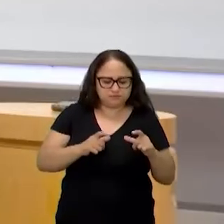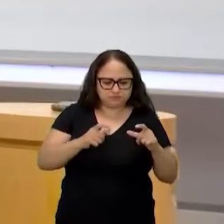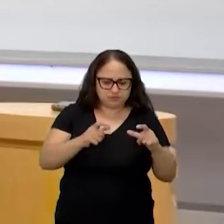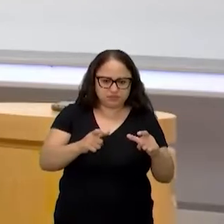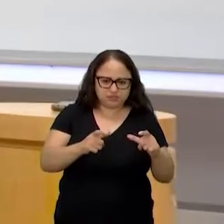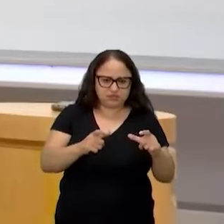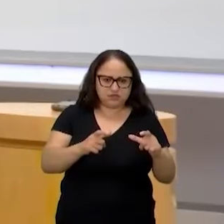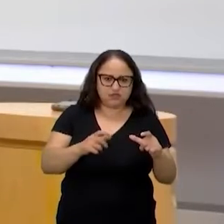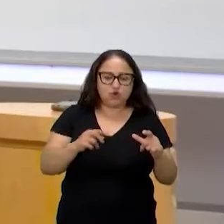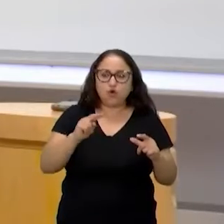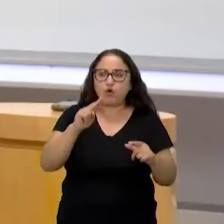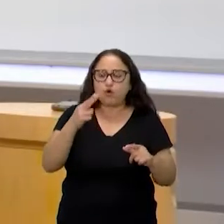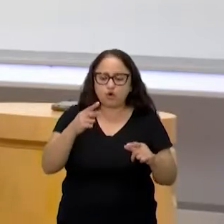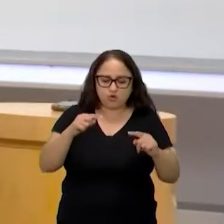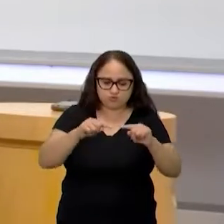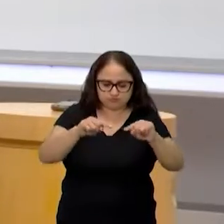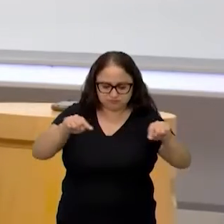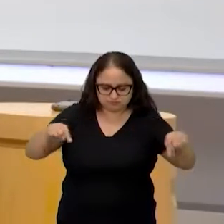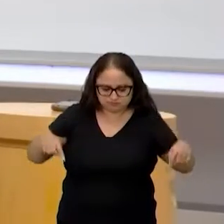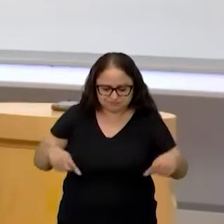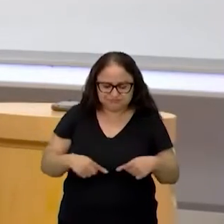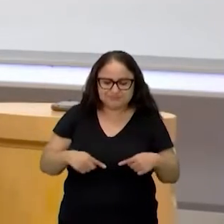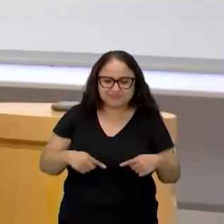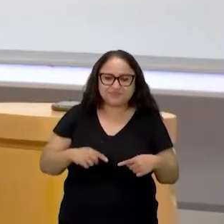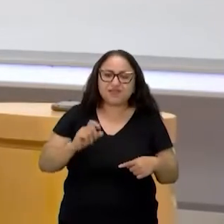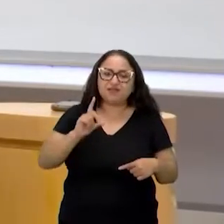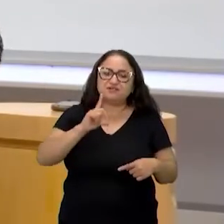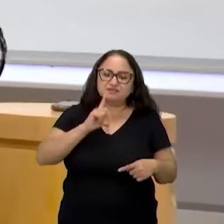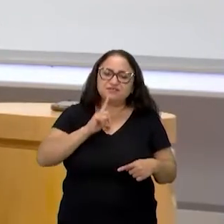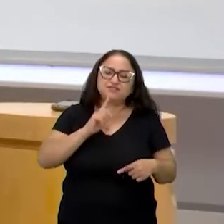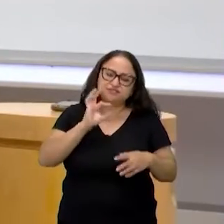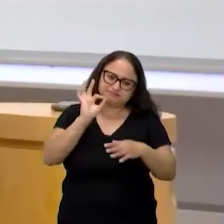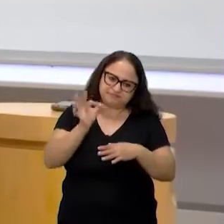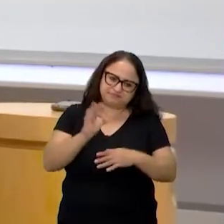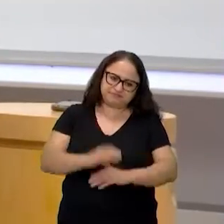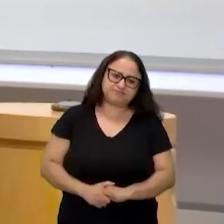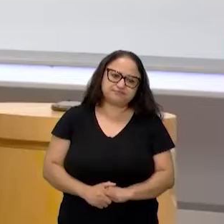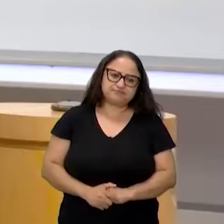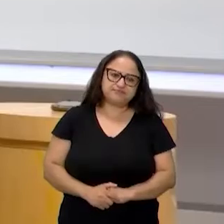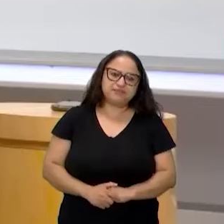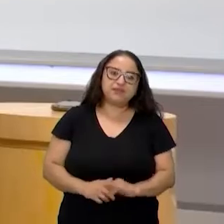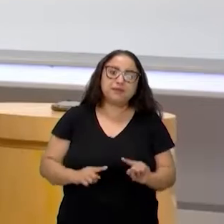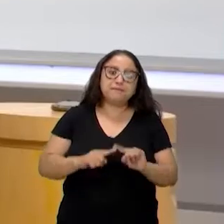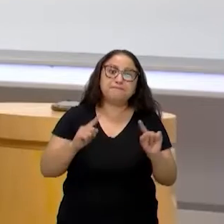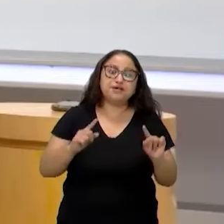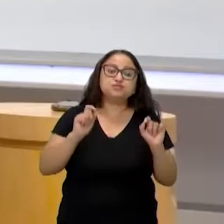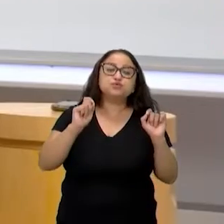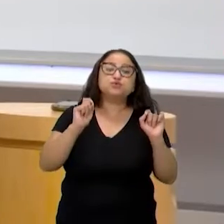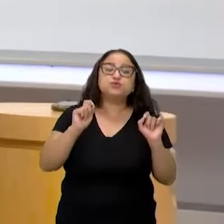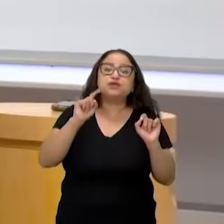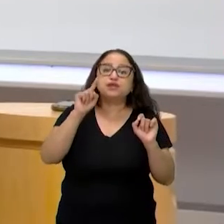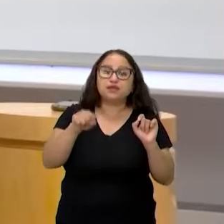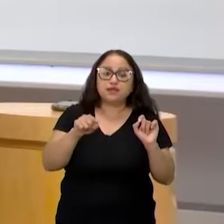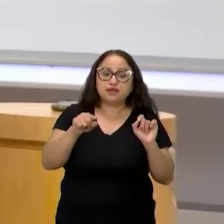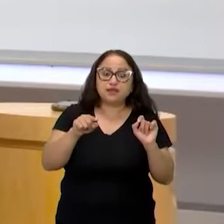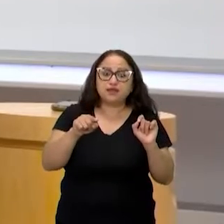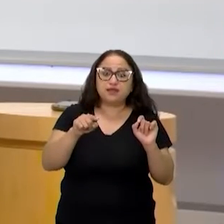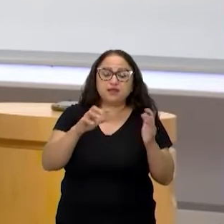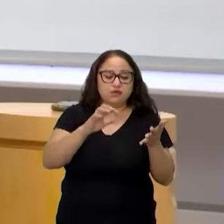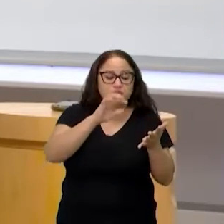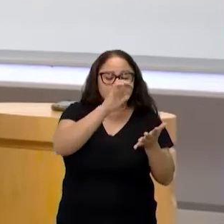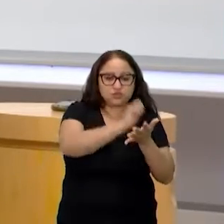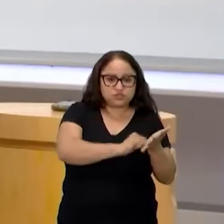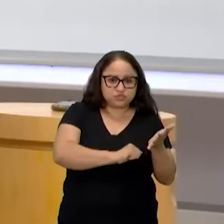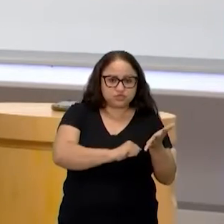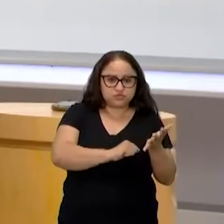do vinil, né, do disco, da fita cassete, literalmente, tá? Mas aí, gente, o que é o registro, né,